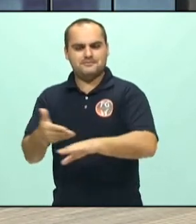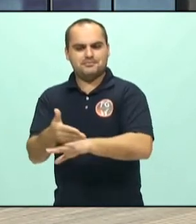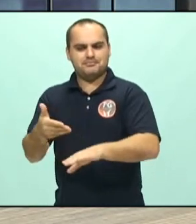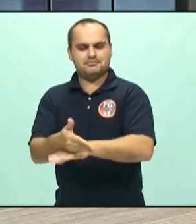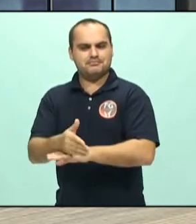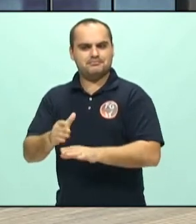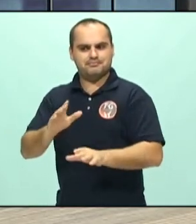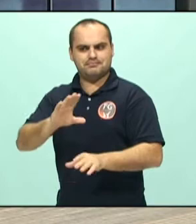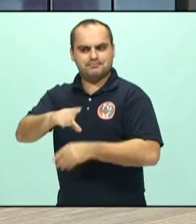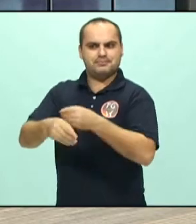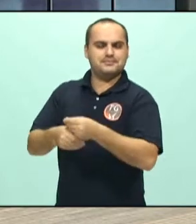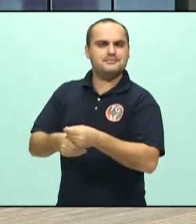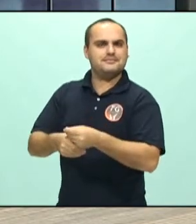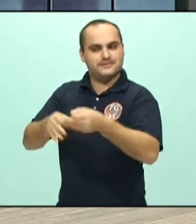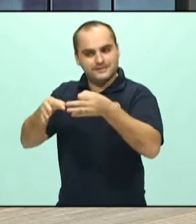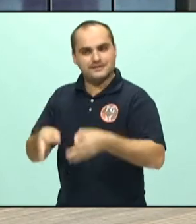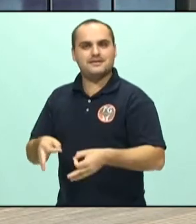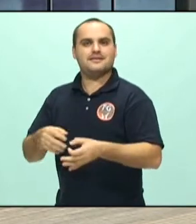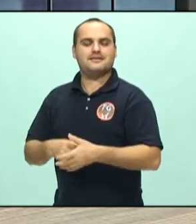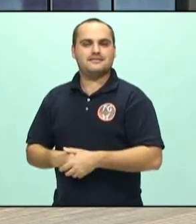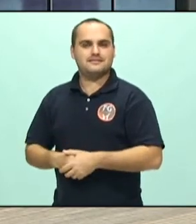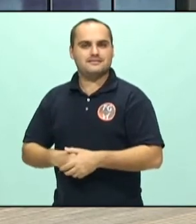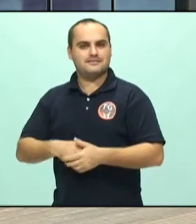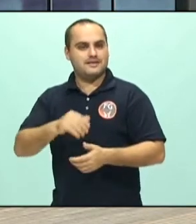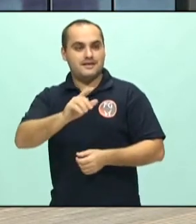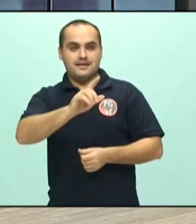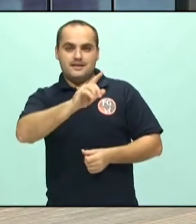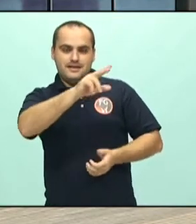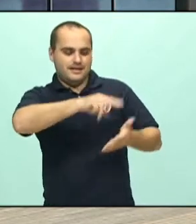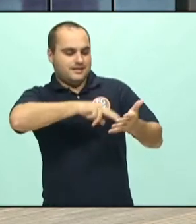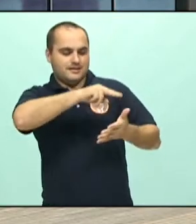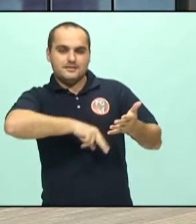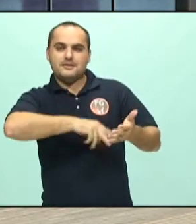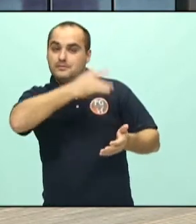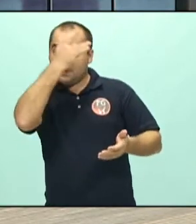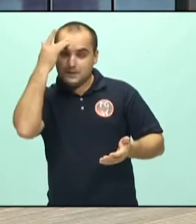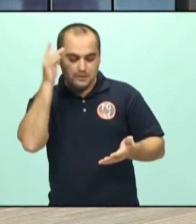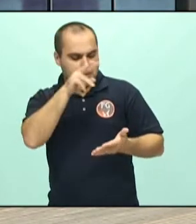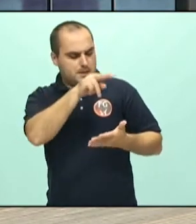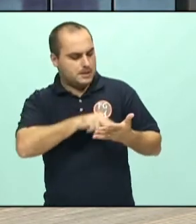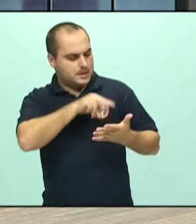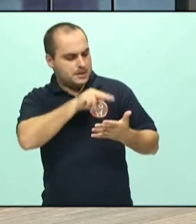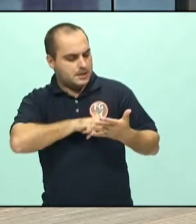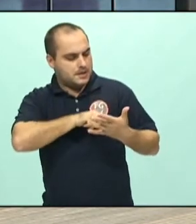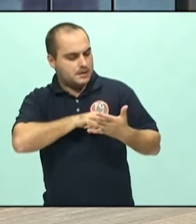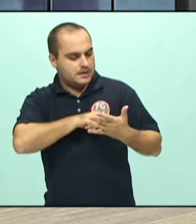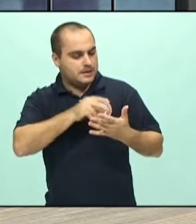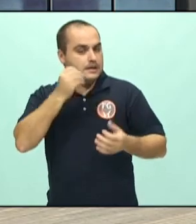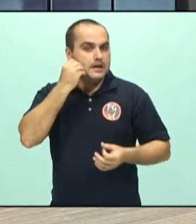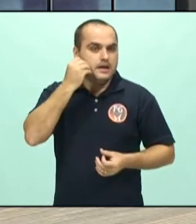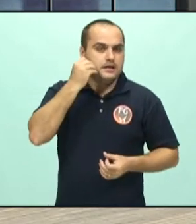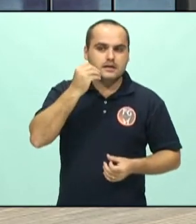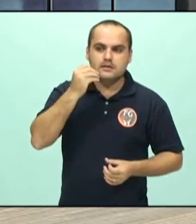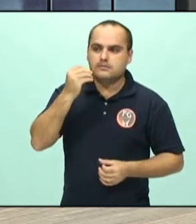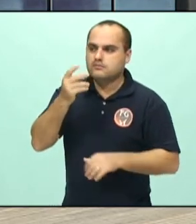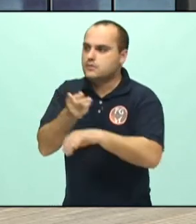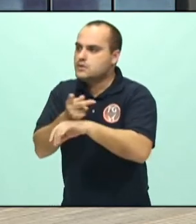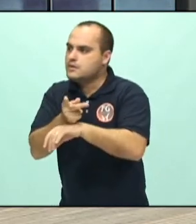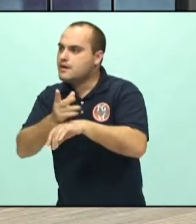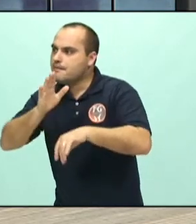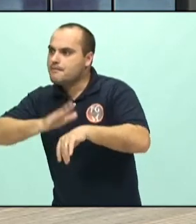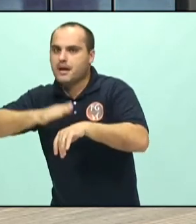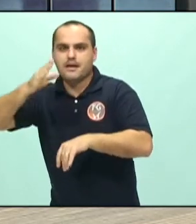é a leitura que faz com que o participante busque além do que lê. Né? Então, quando